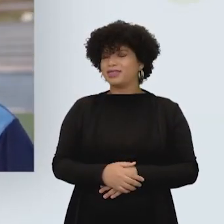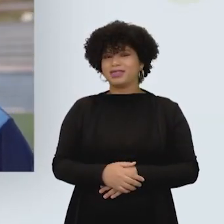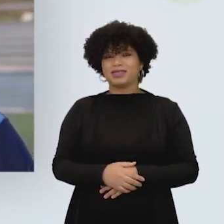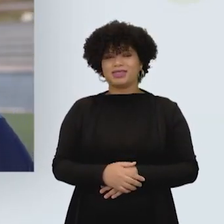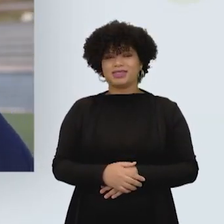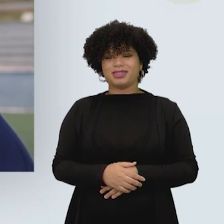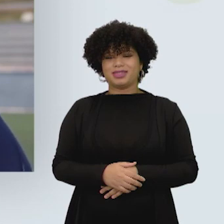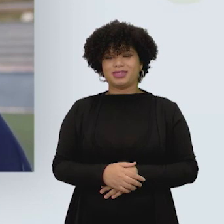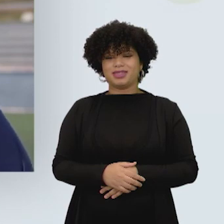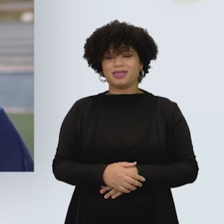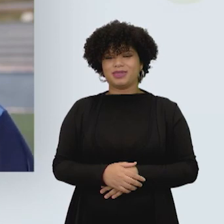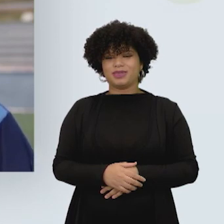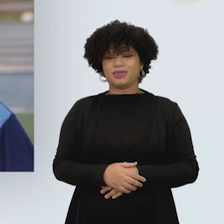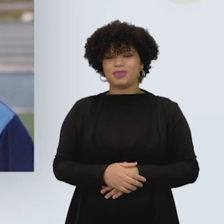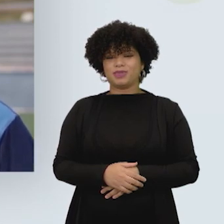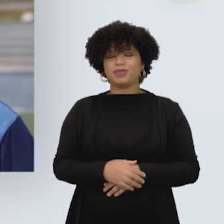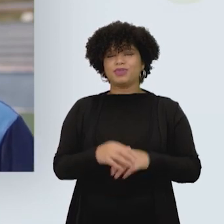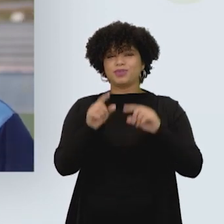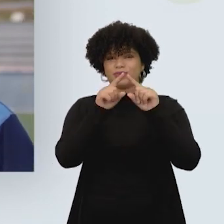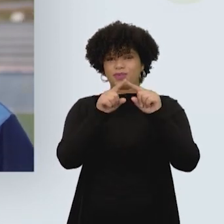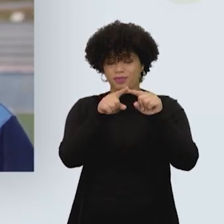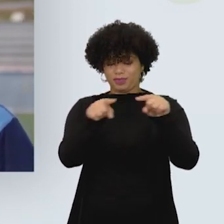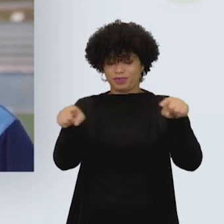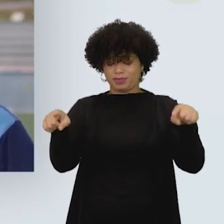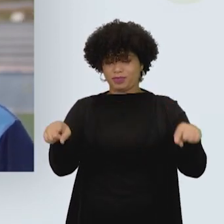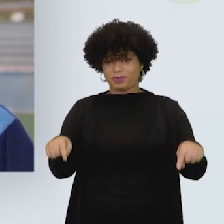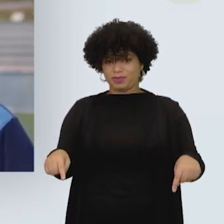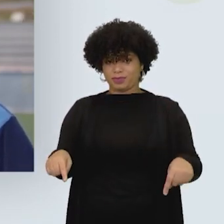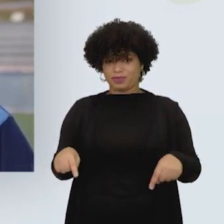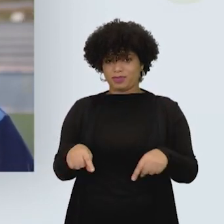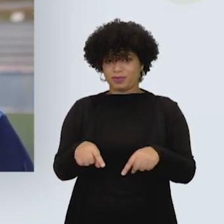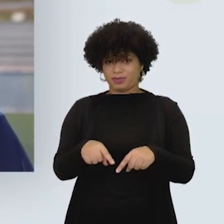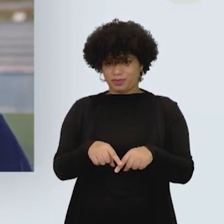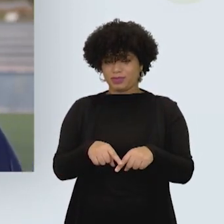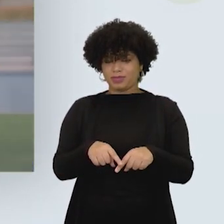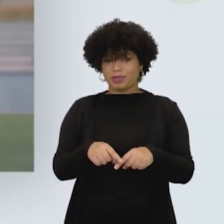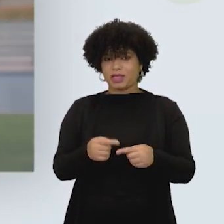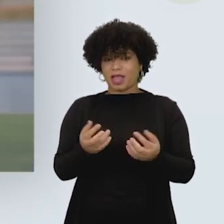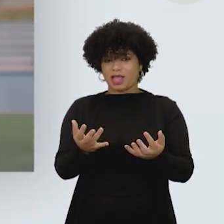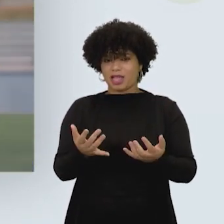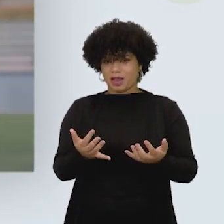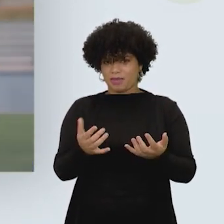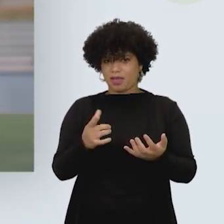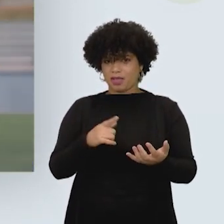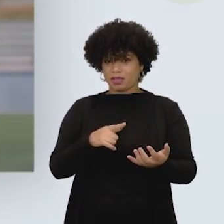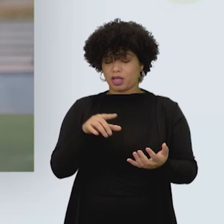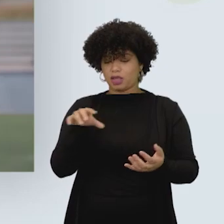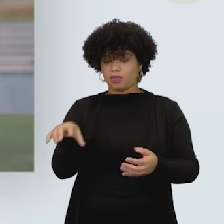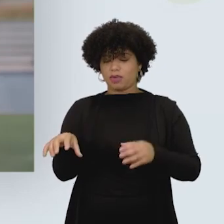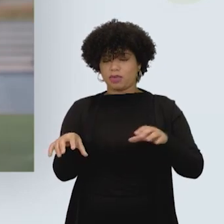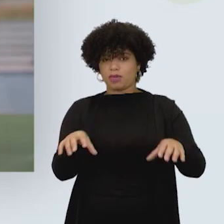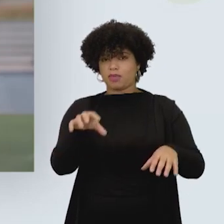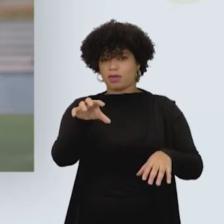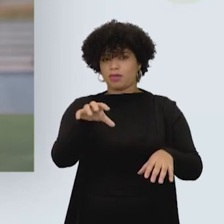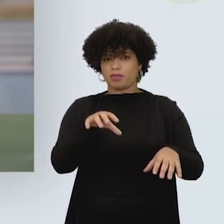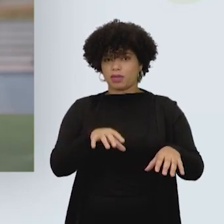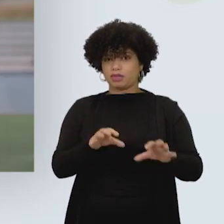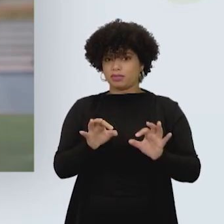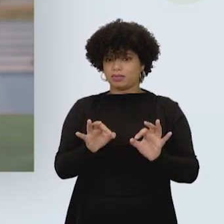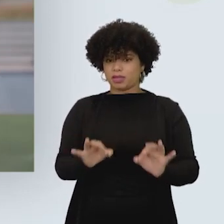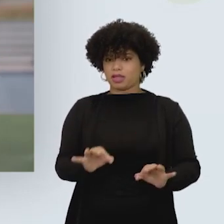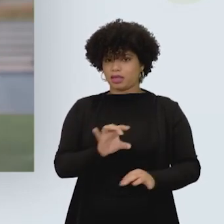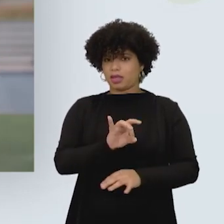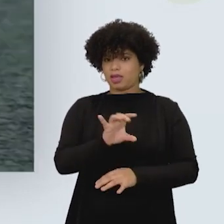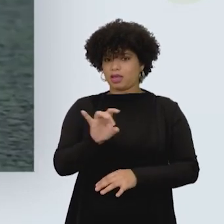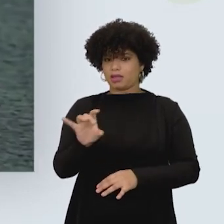defensivo, ofensivo, tem o pivô, tem o fixo. As substituições são volante, igual ao futsal convencional também, pode substituir na hora que quiser o treinador, quantas